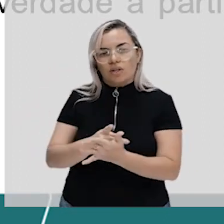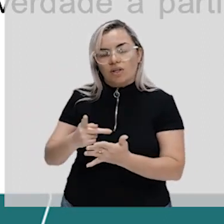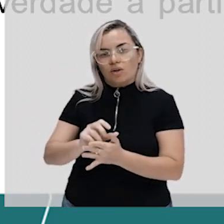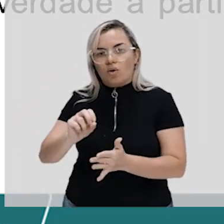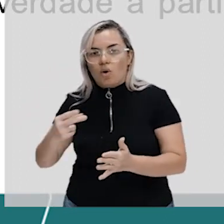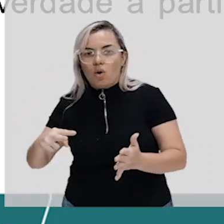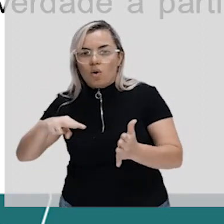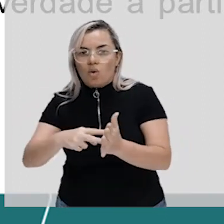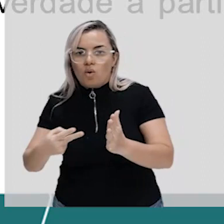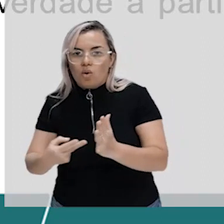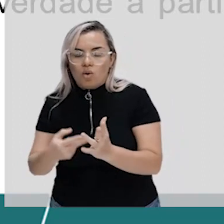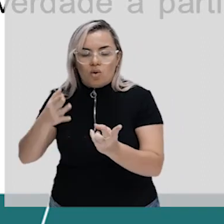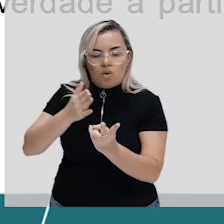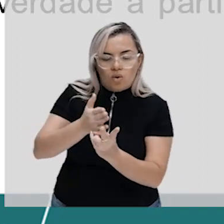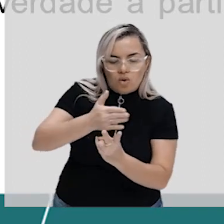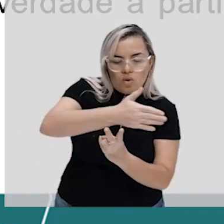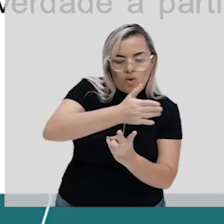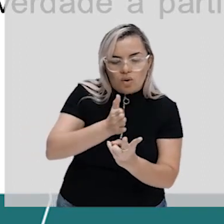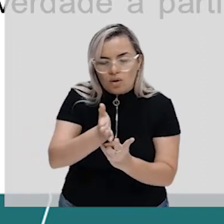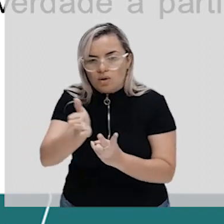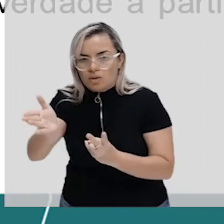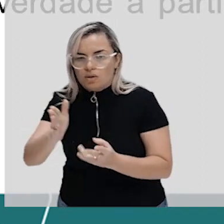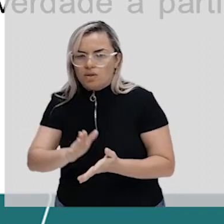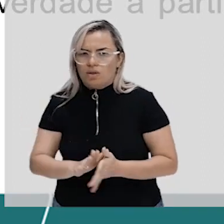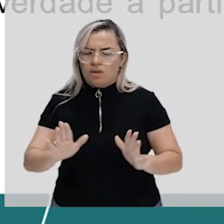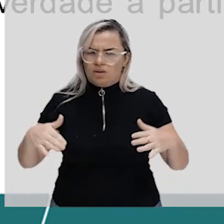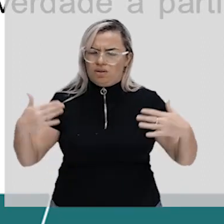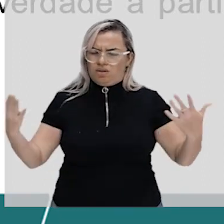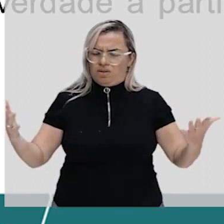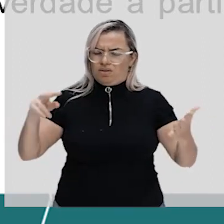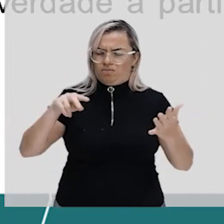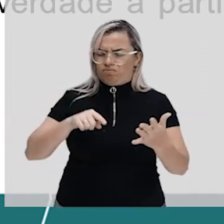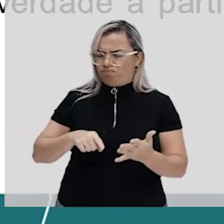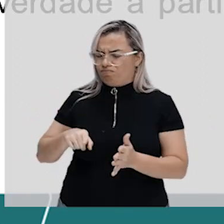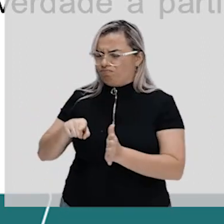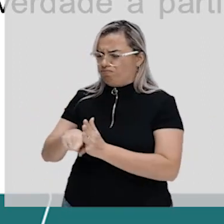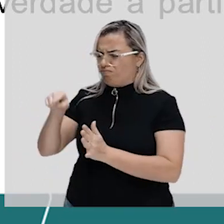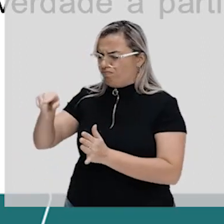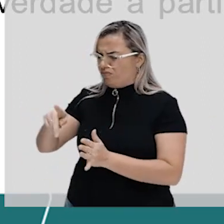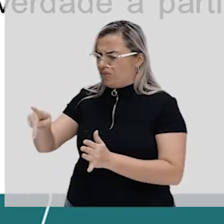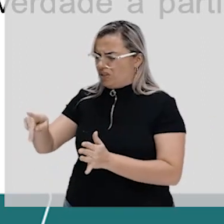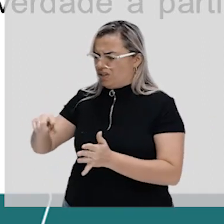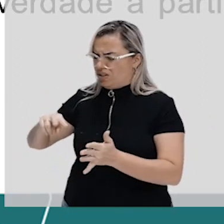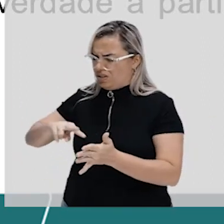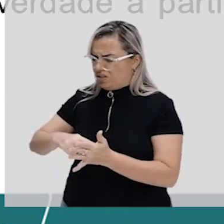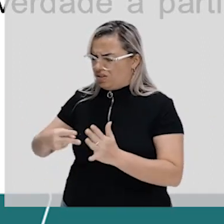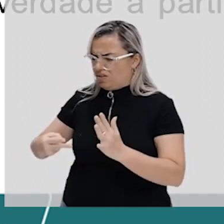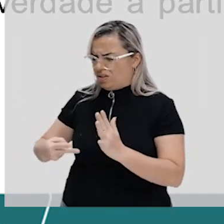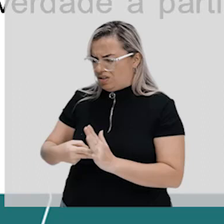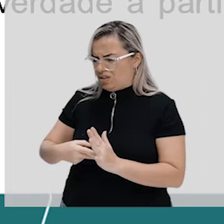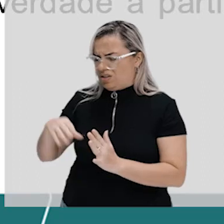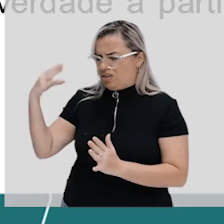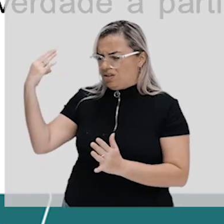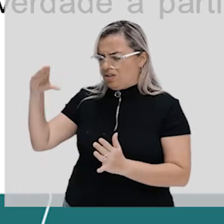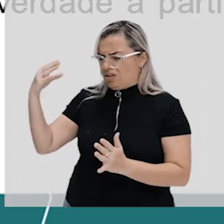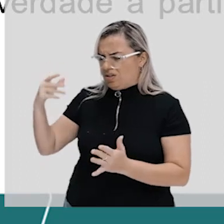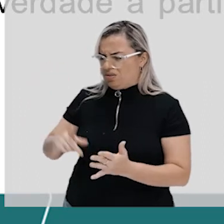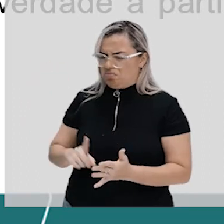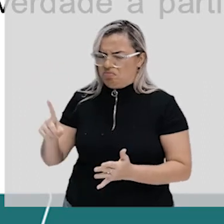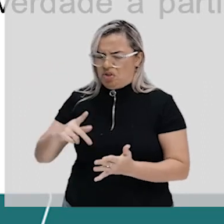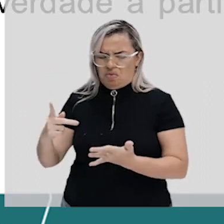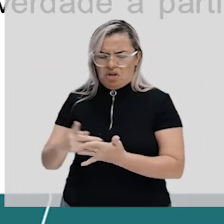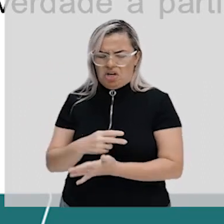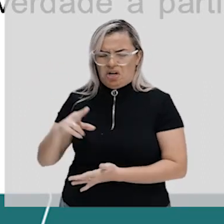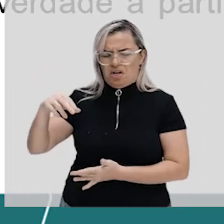ambiguidade. Professor, significa dizer que a ciência é infalível, que ela não erra nunca? Não é isso. Nenhuma área